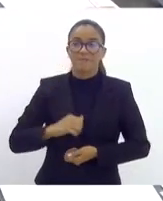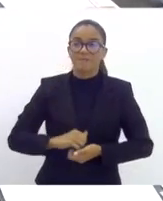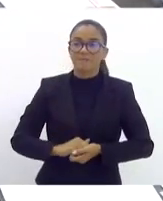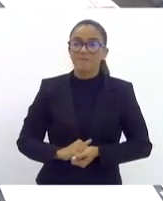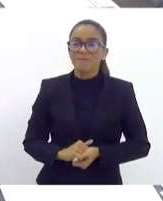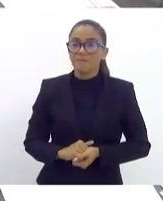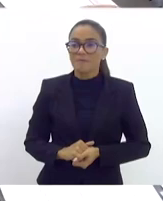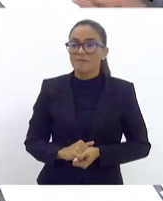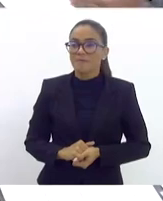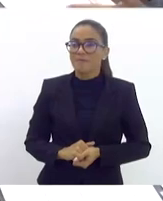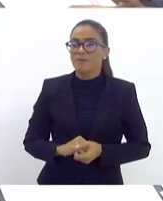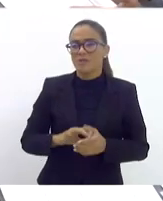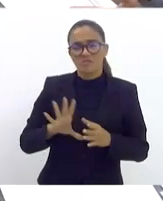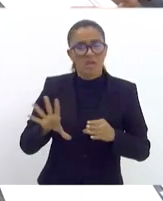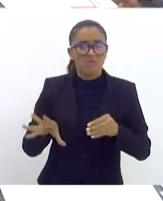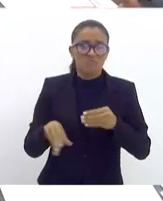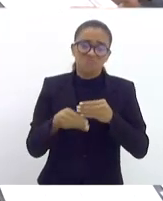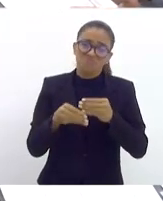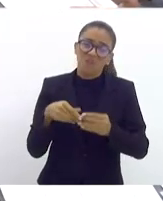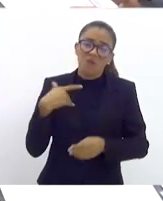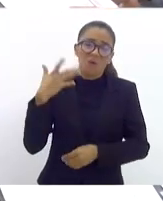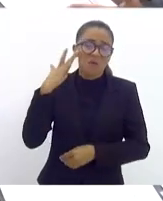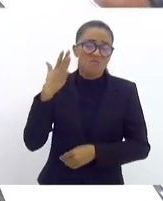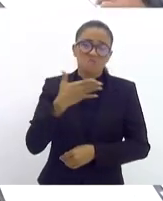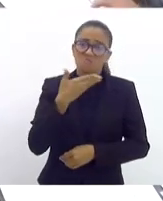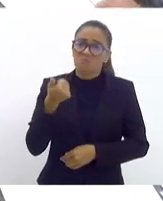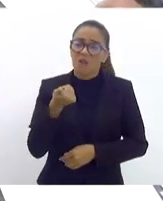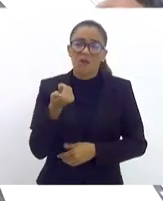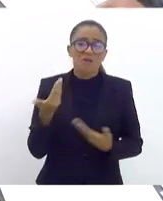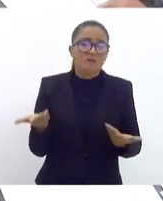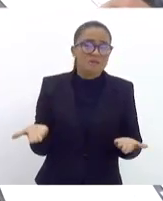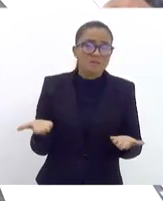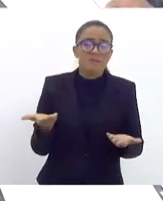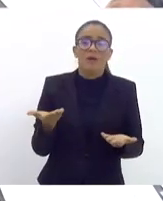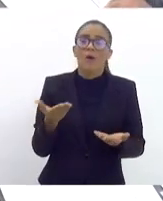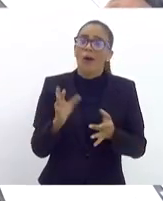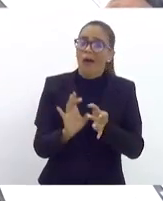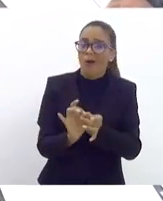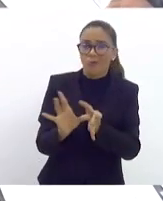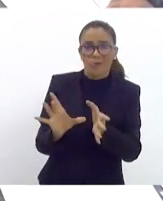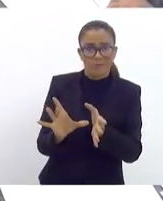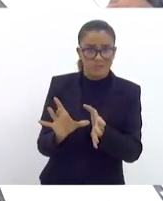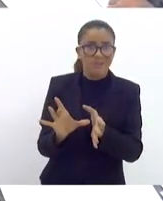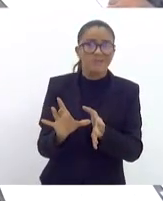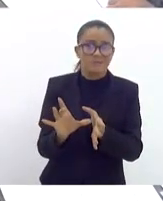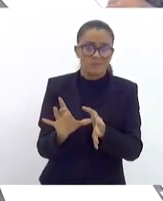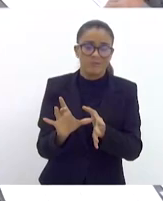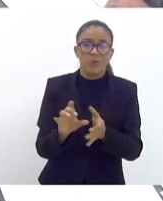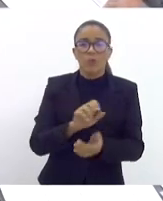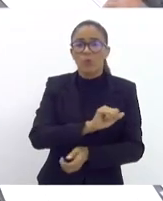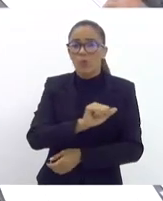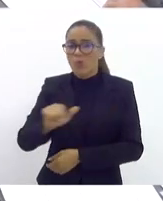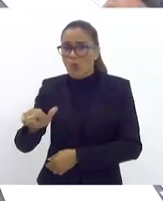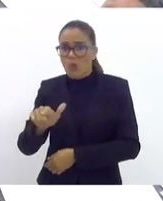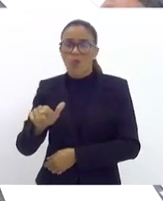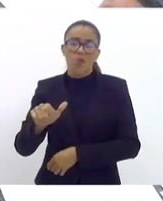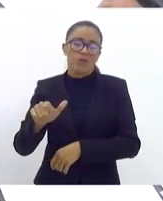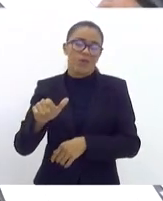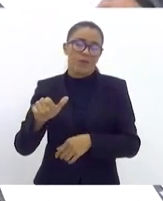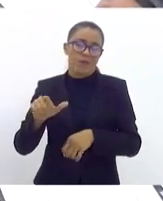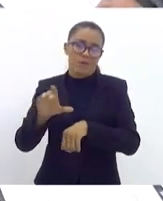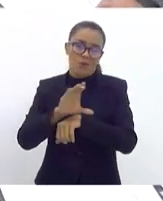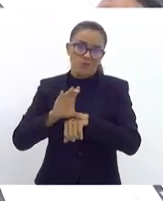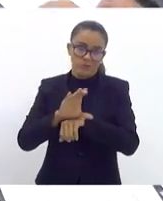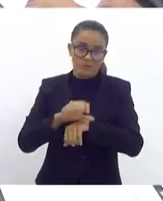excluir concluir achando que seria melhor então esse esse autorizativo do que é inconstitucionalidade